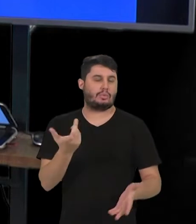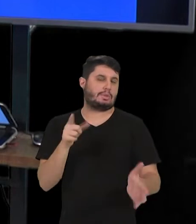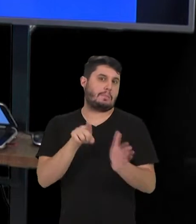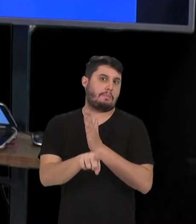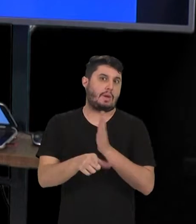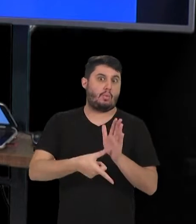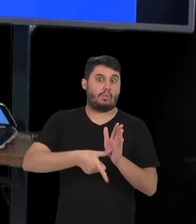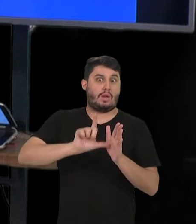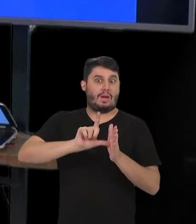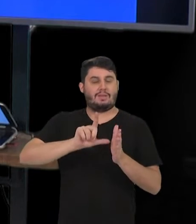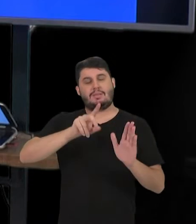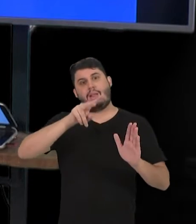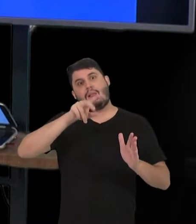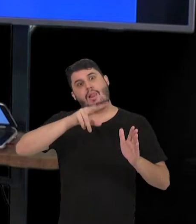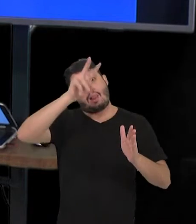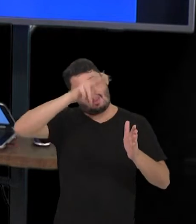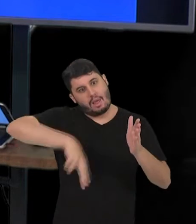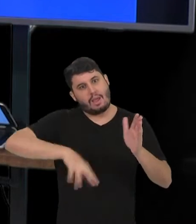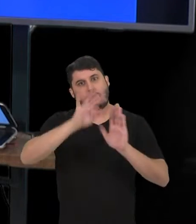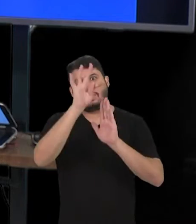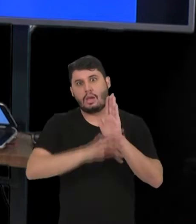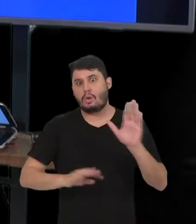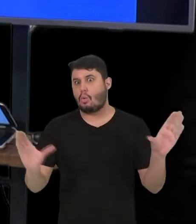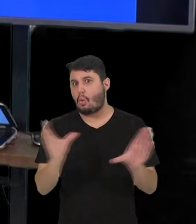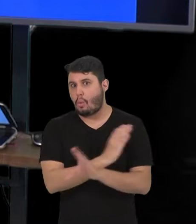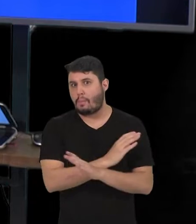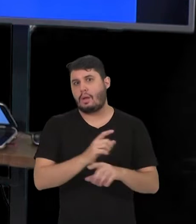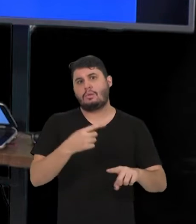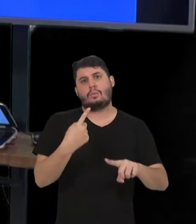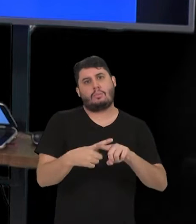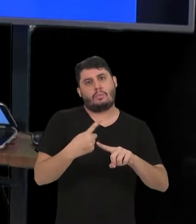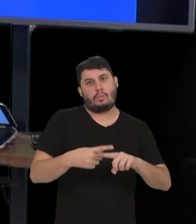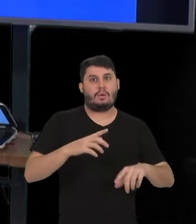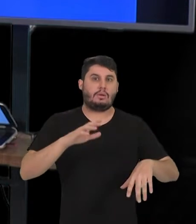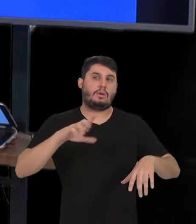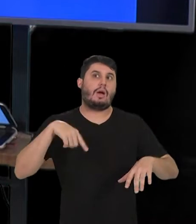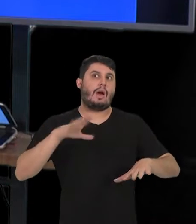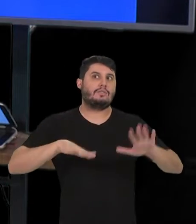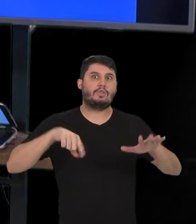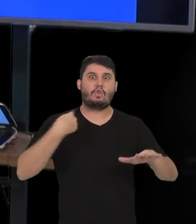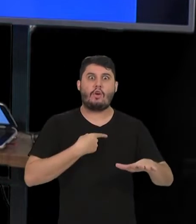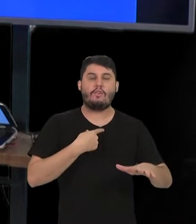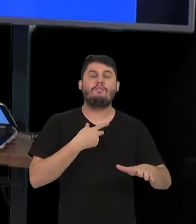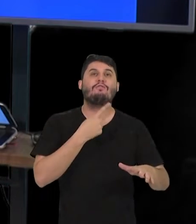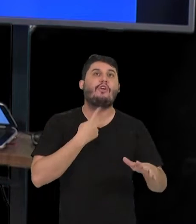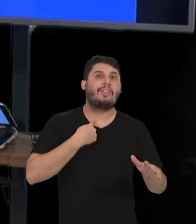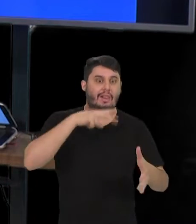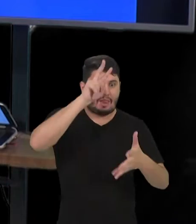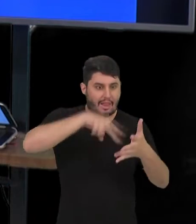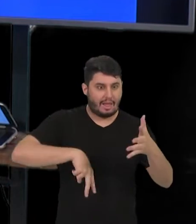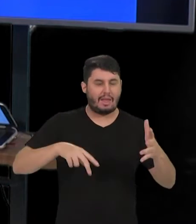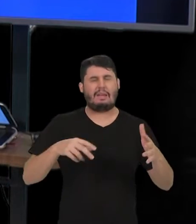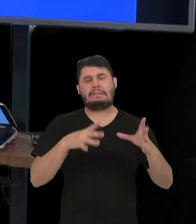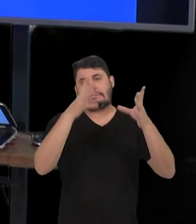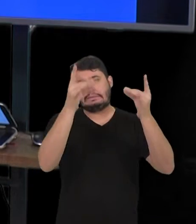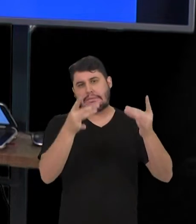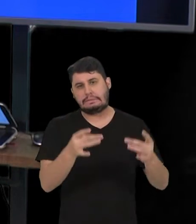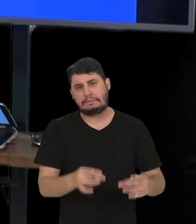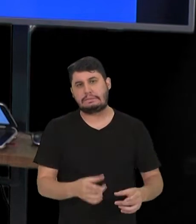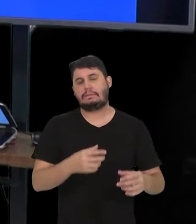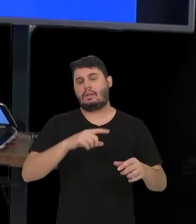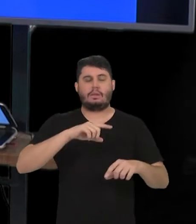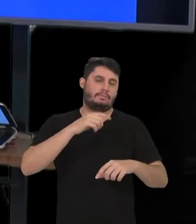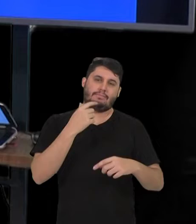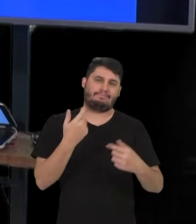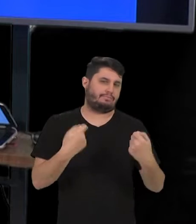resposta antes de ler o texto todo, sem precisar de ler o texto todo? Isso é uma ilusão, vai se perder muito tempo e pode-se usar a estratégia de chegar mais